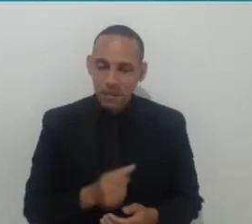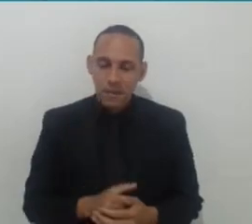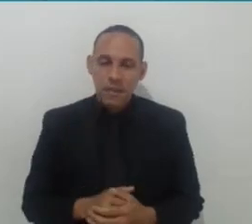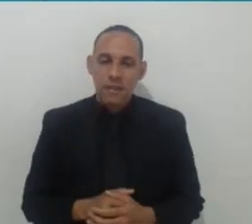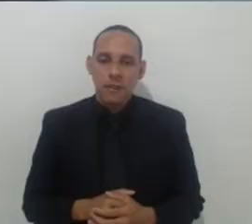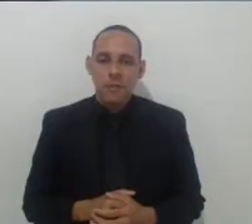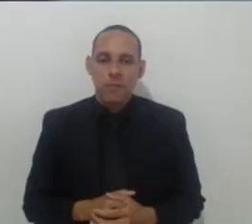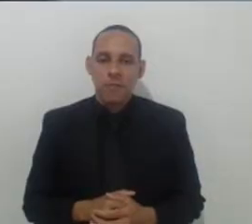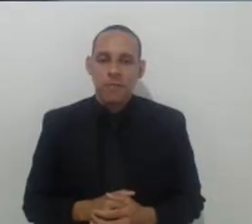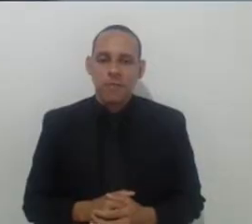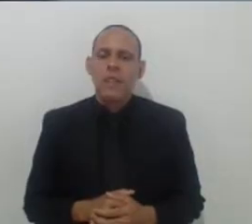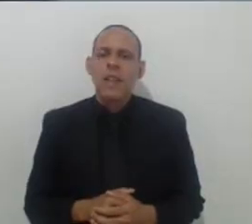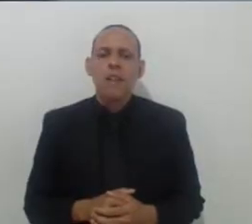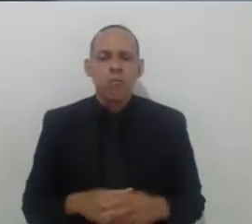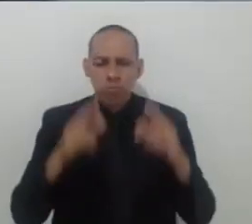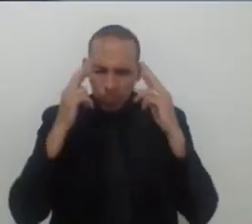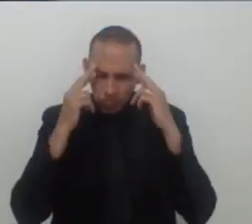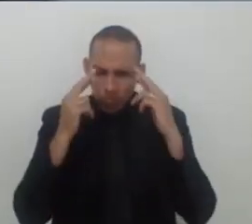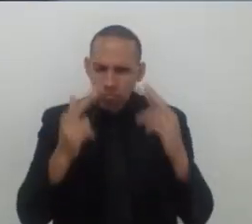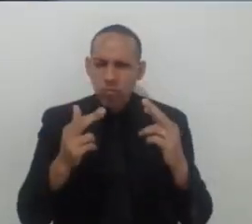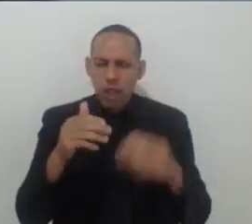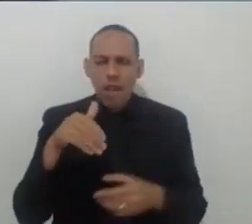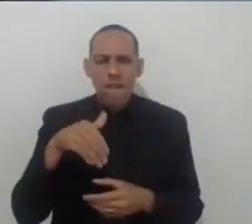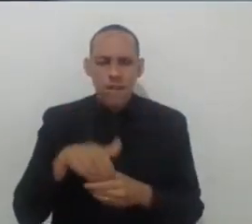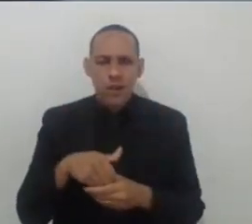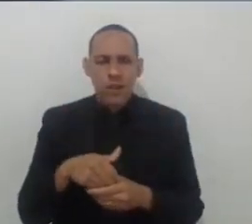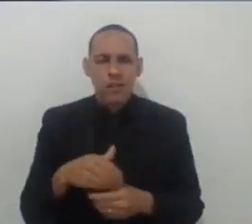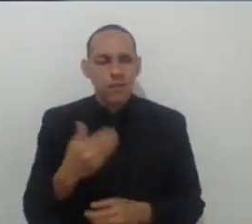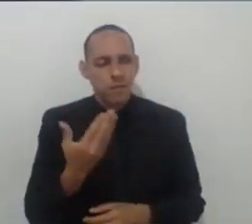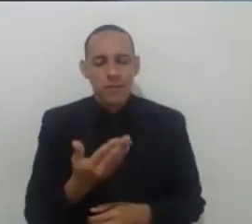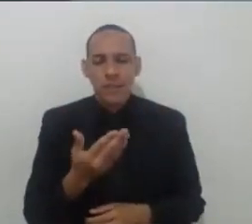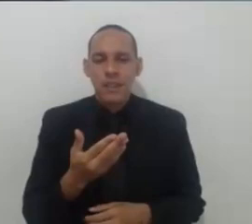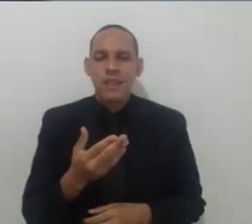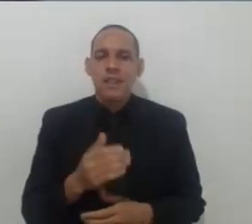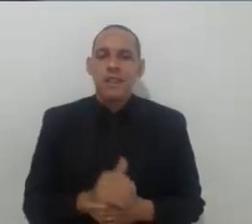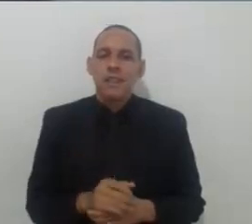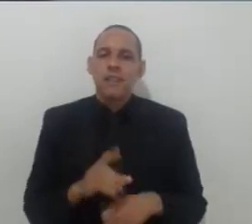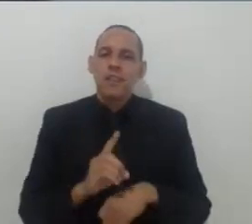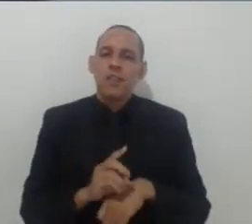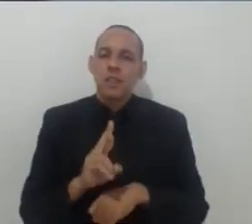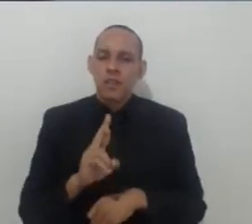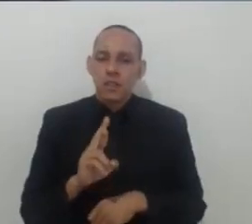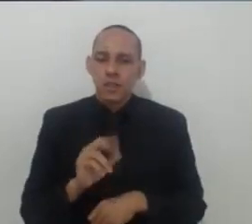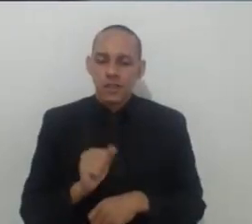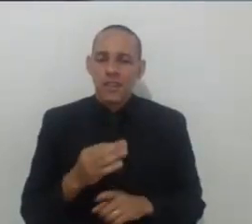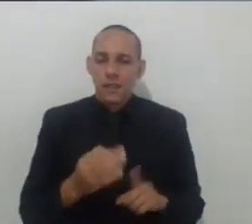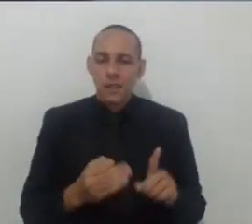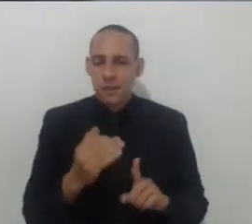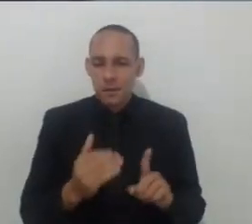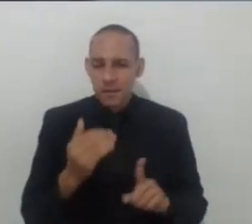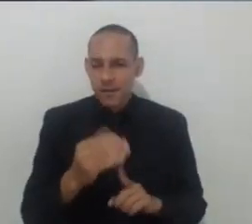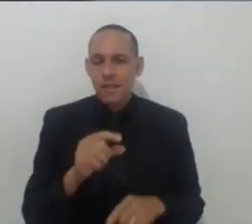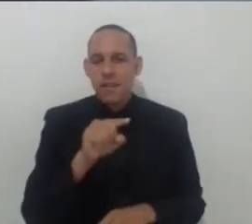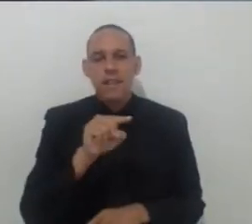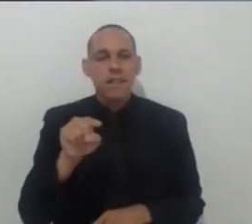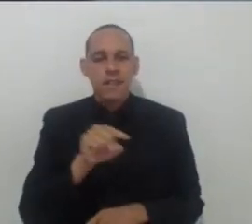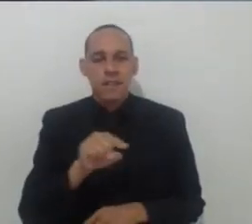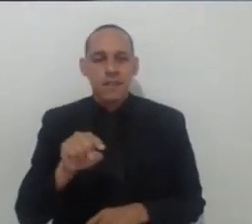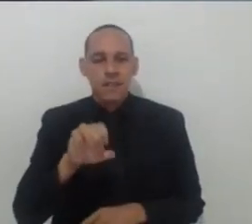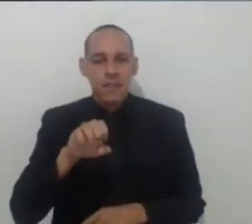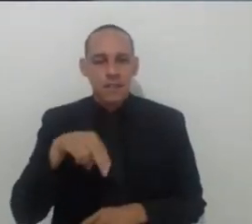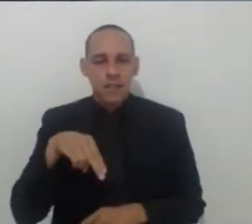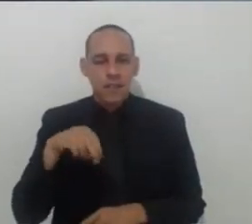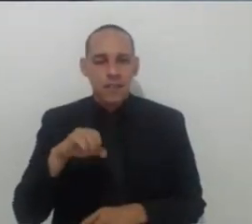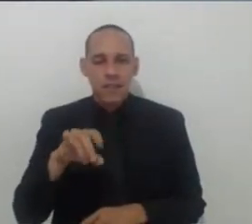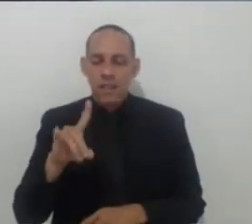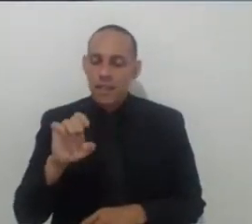com todo respeito ao voto bem lançado da doutora, da desembargadora Zeneide, concordo